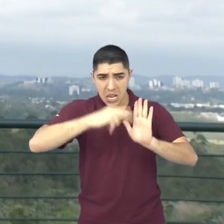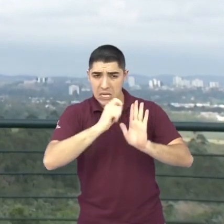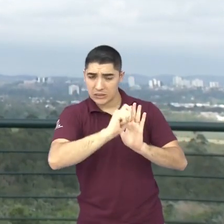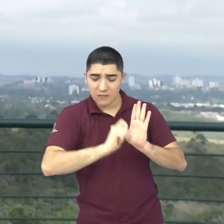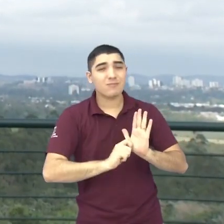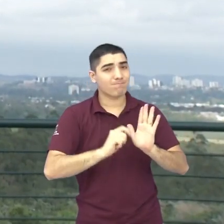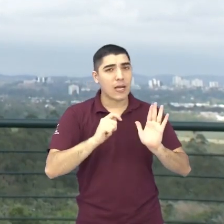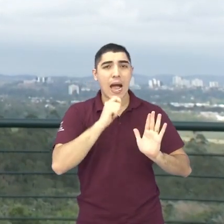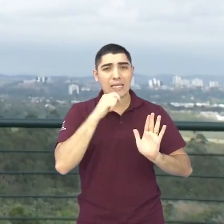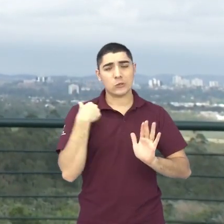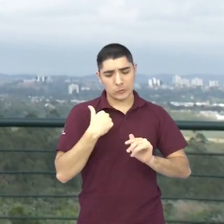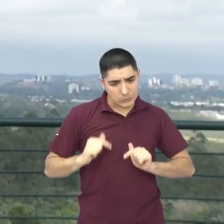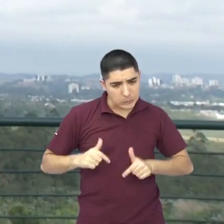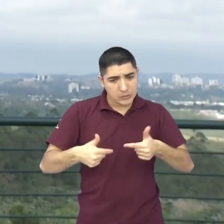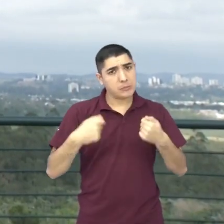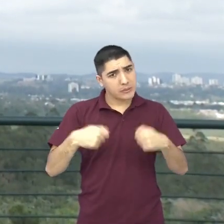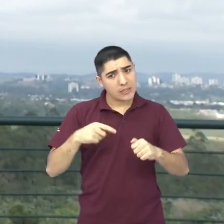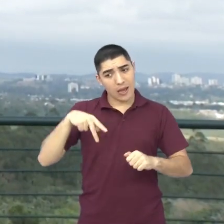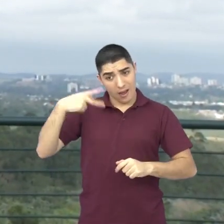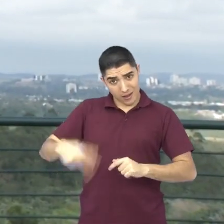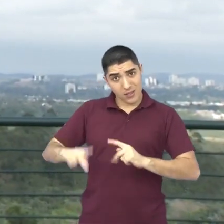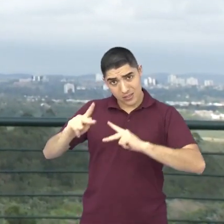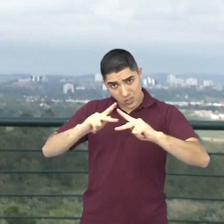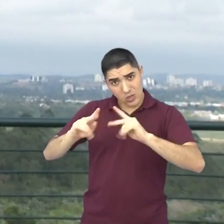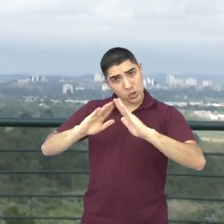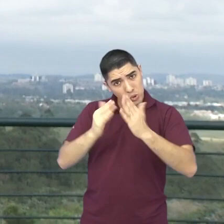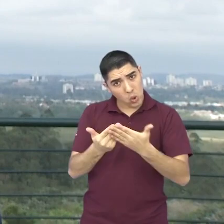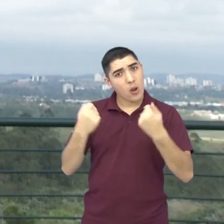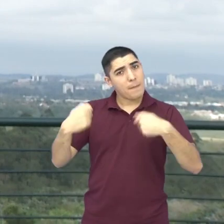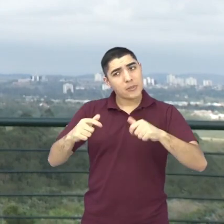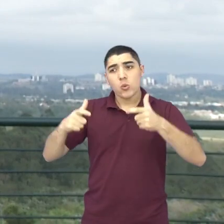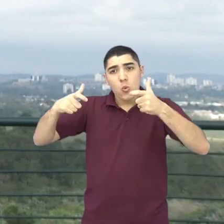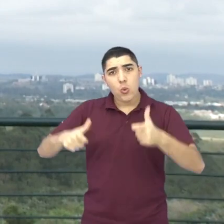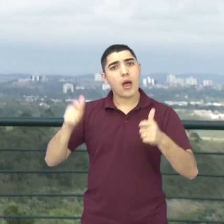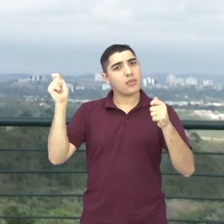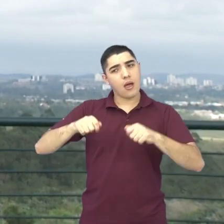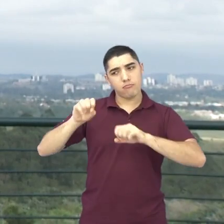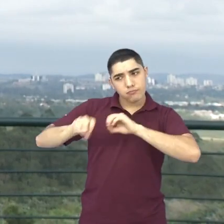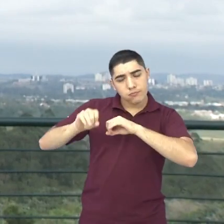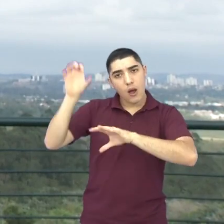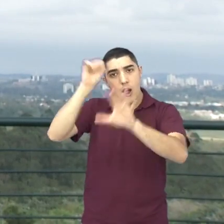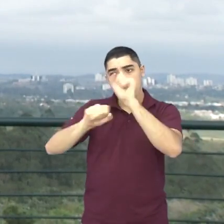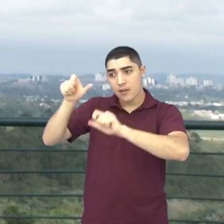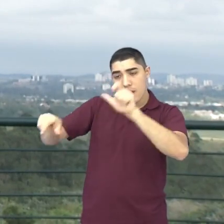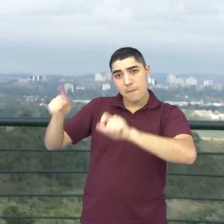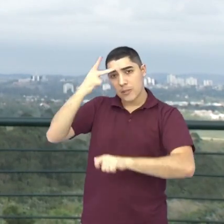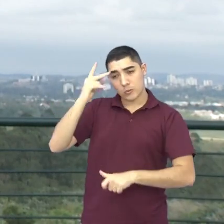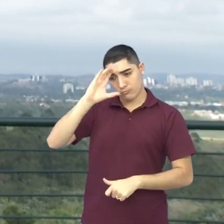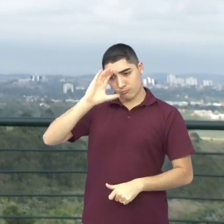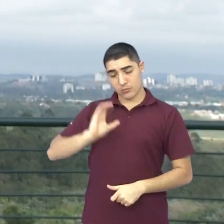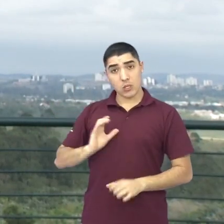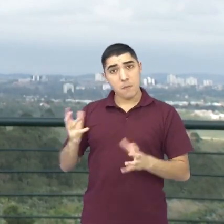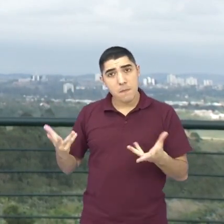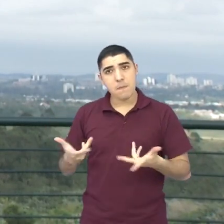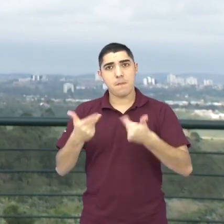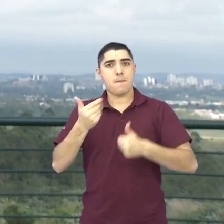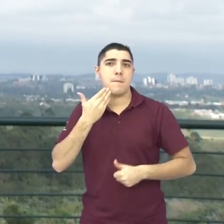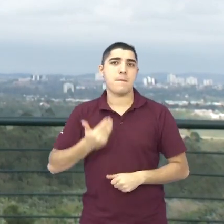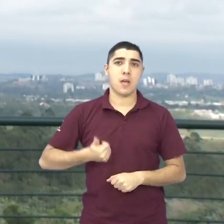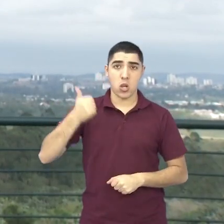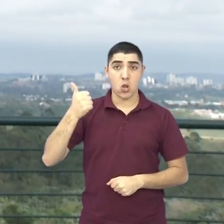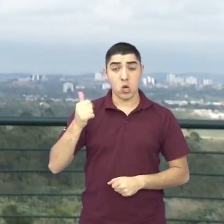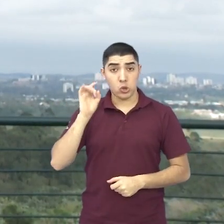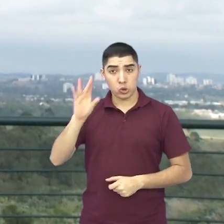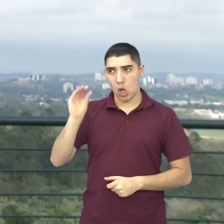gente cada vez mais trabalhar com as nossas crianças, que realmente as nossas escolas sejam realmente um ambiente de formação de bons